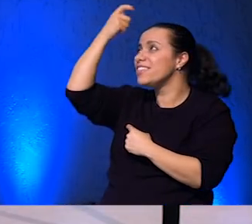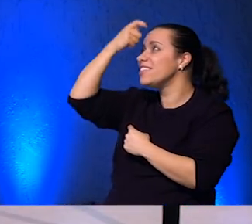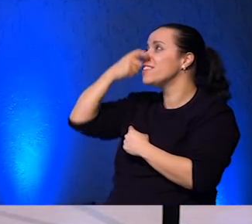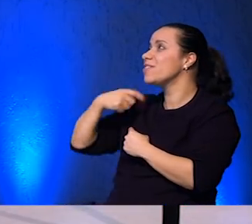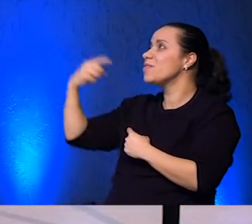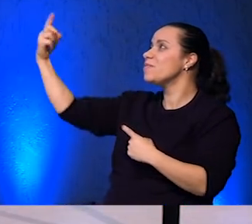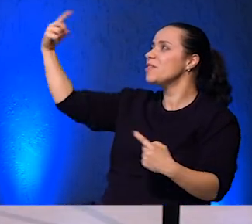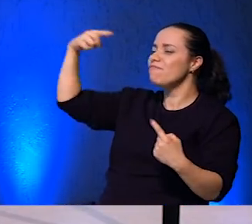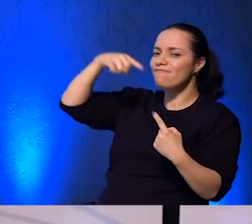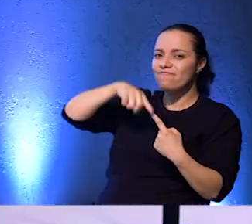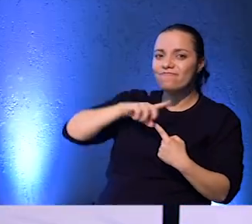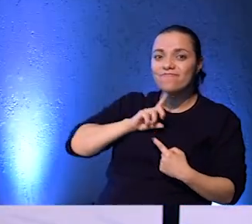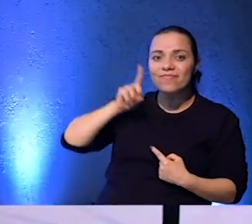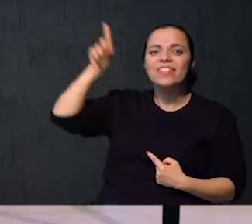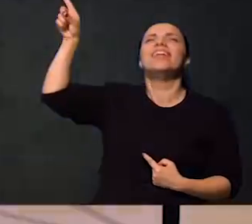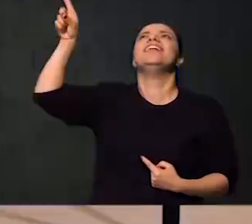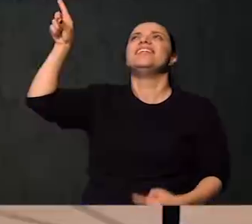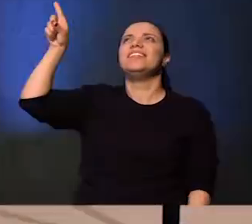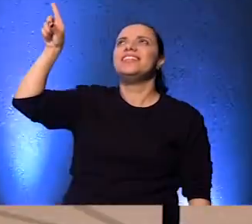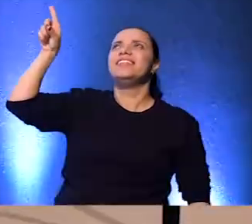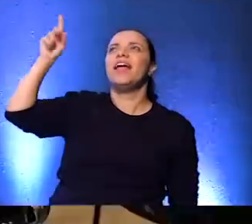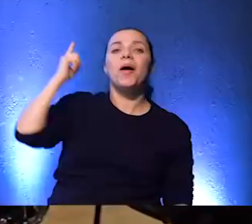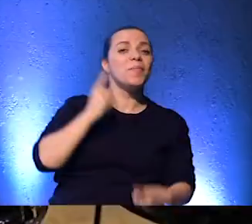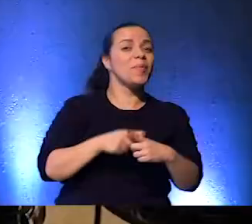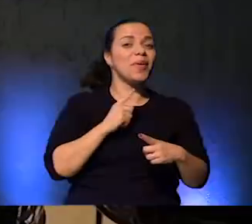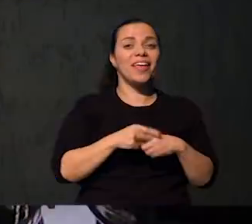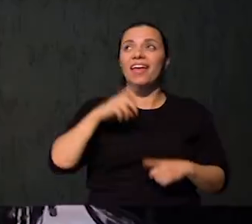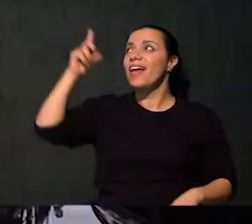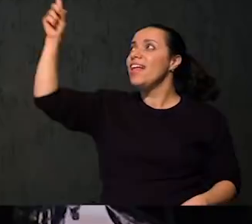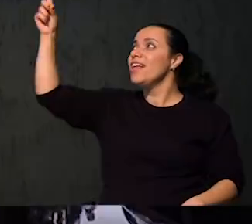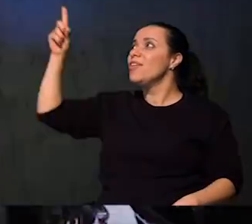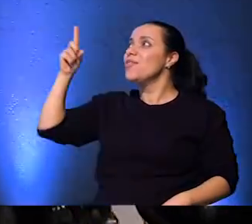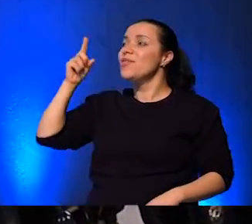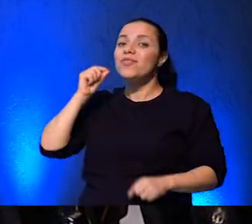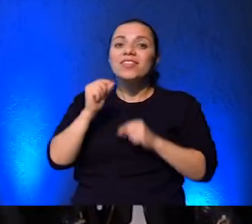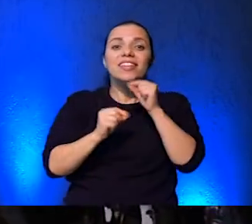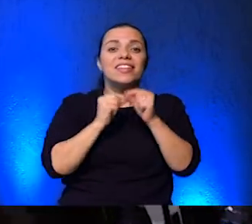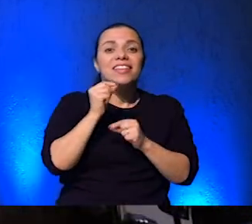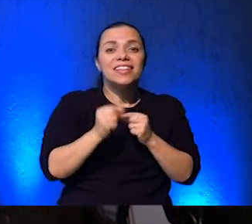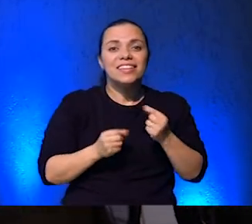tudo bem é